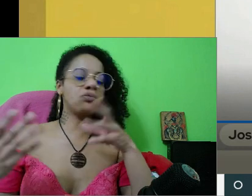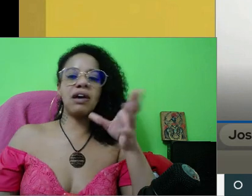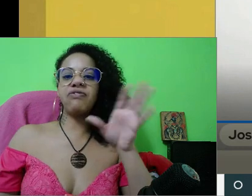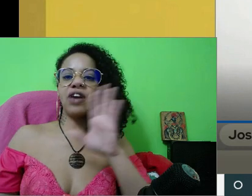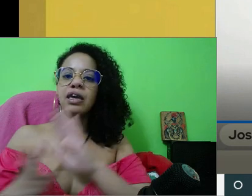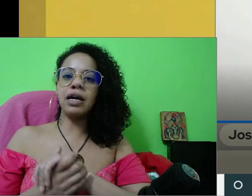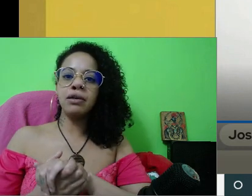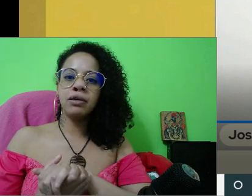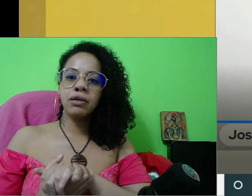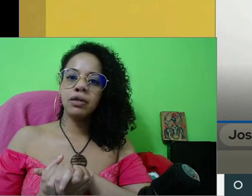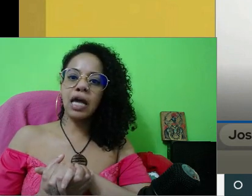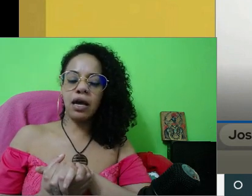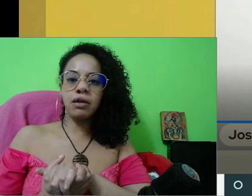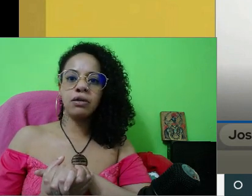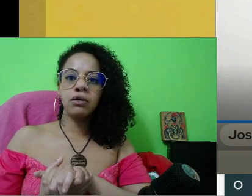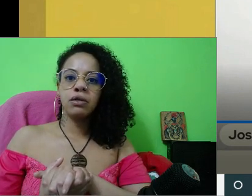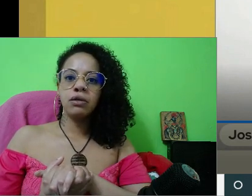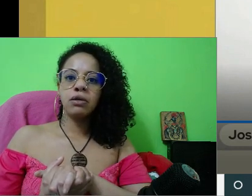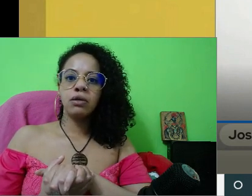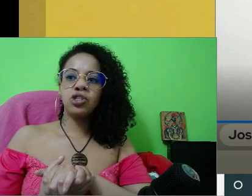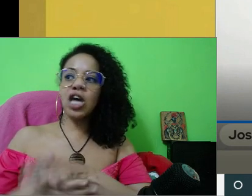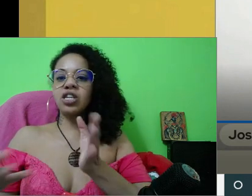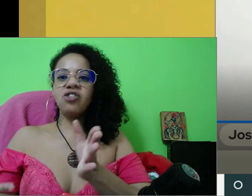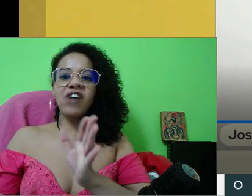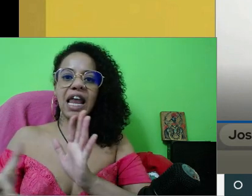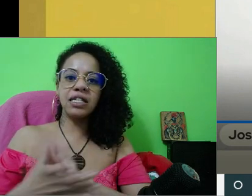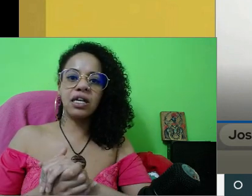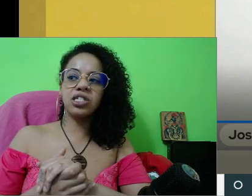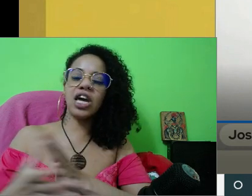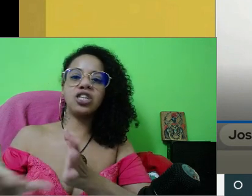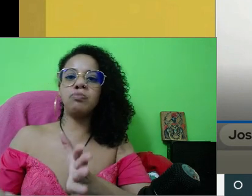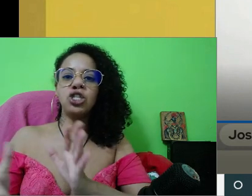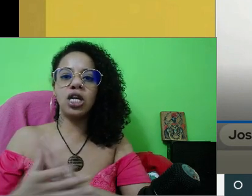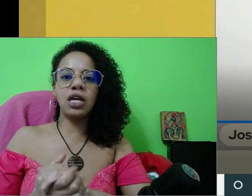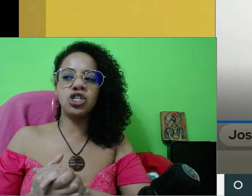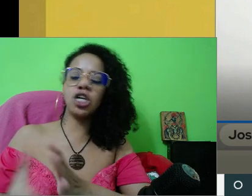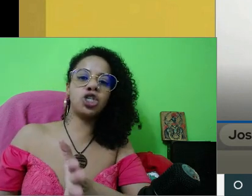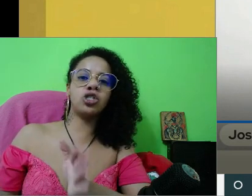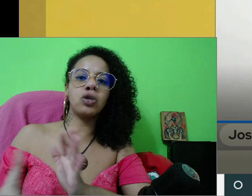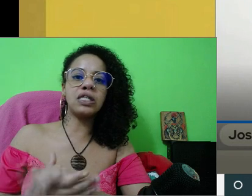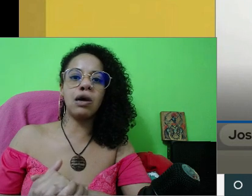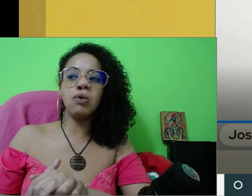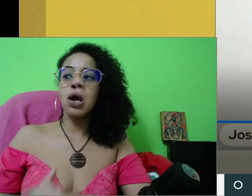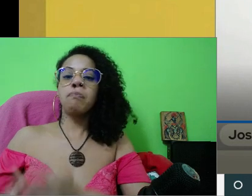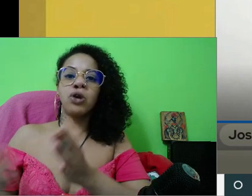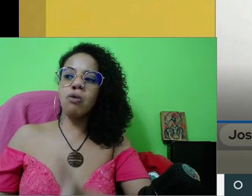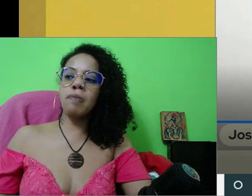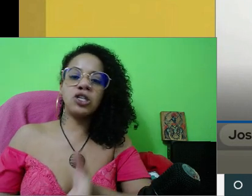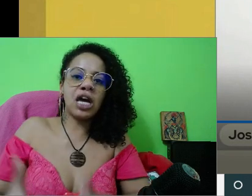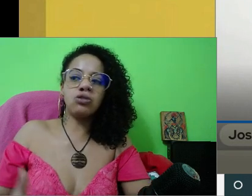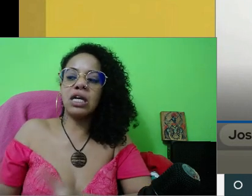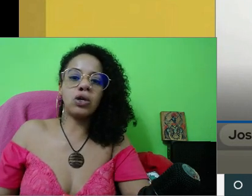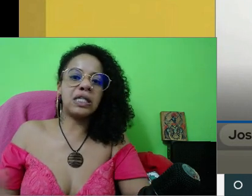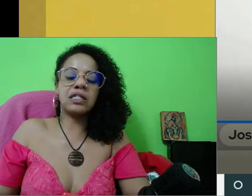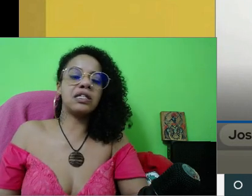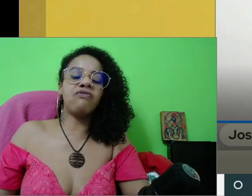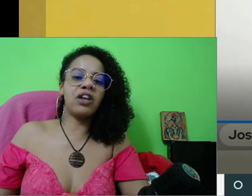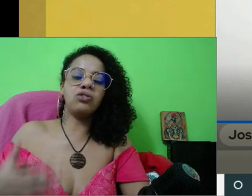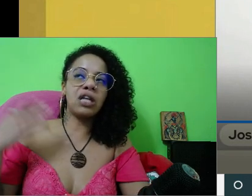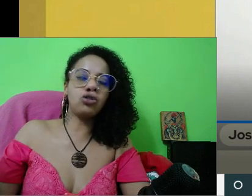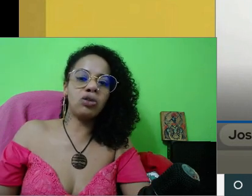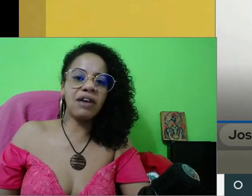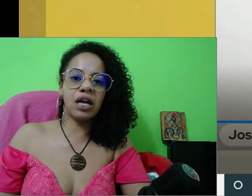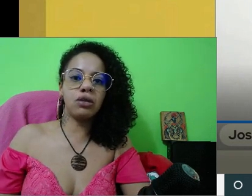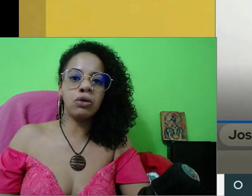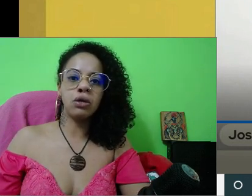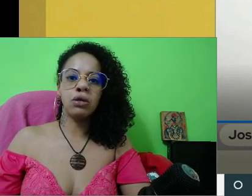segunda-feira né cheia de falar cheia de mentira cheia de distorção porque o objeto das coisas que